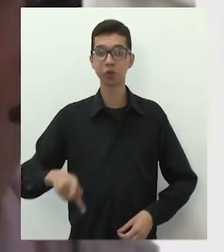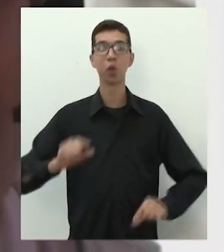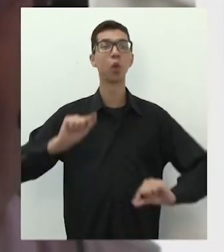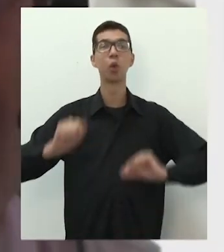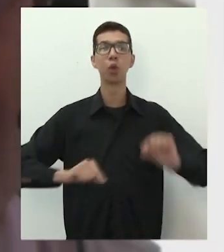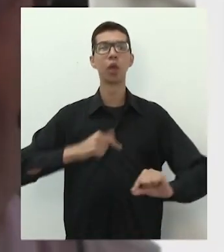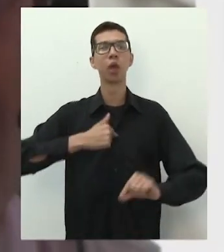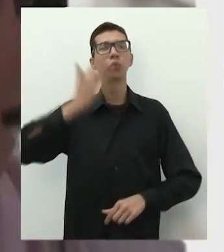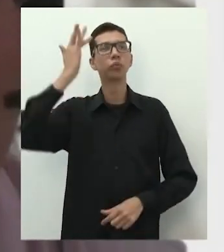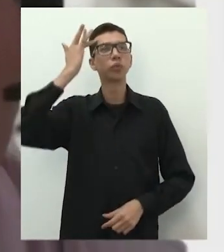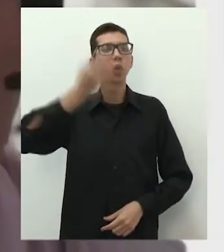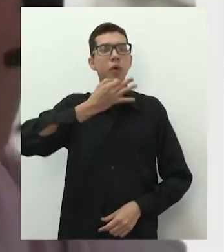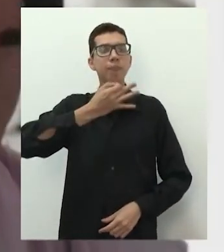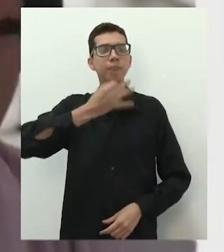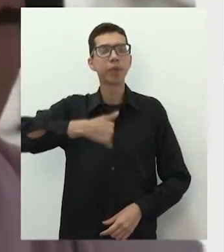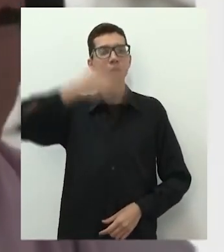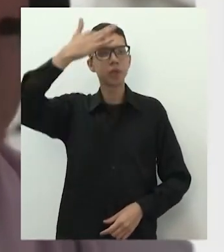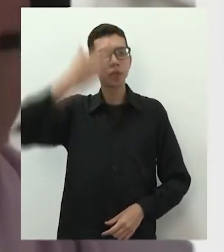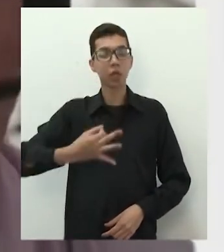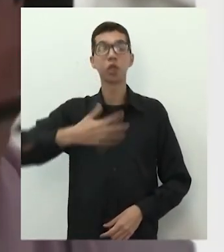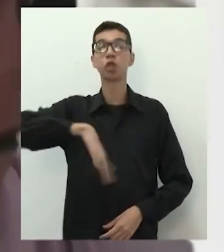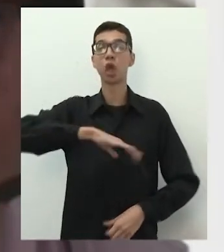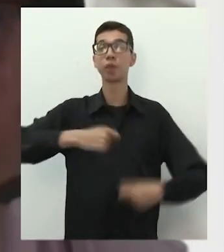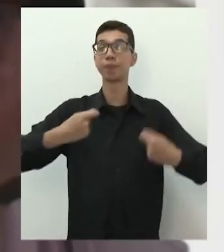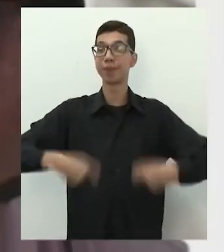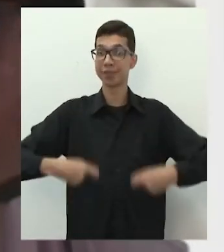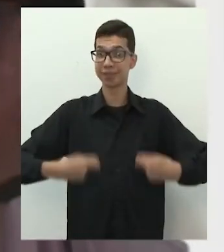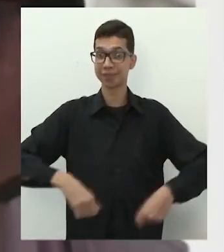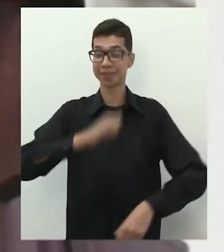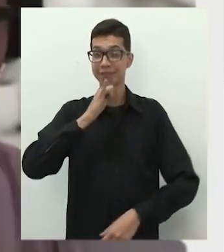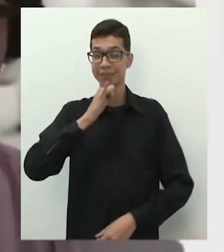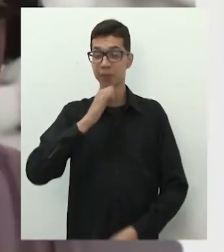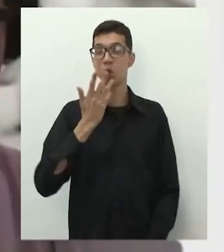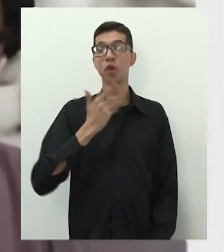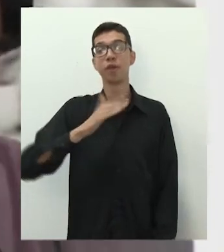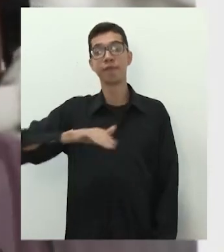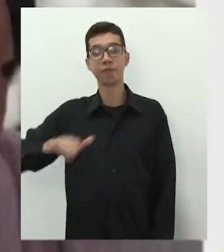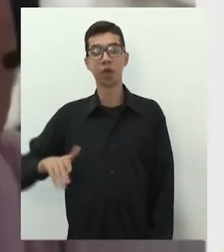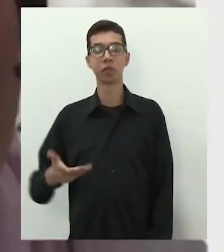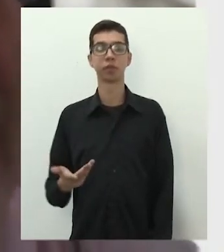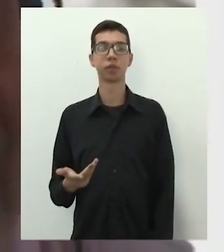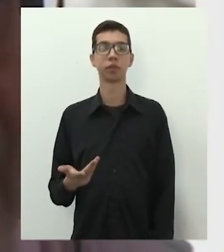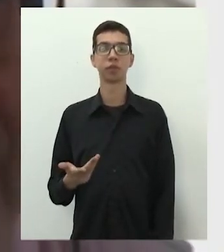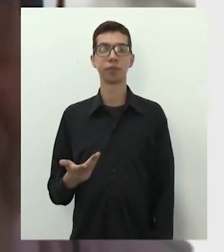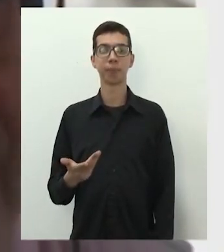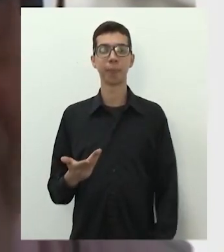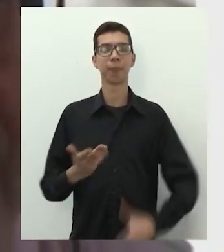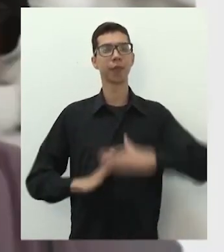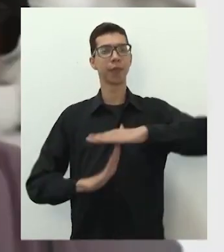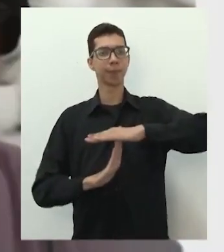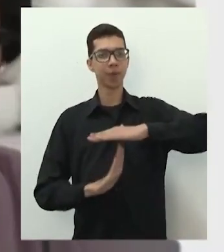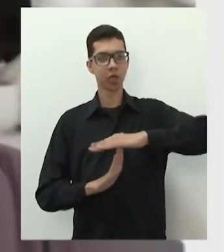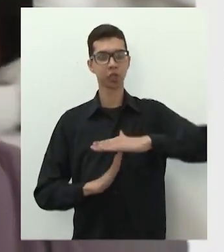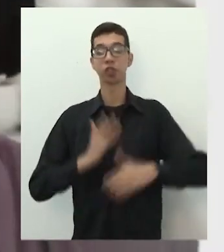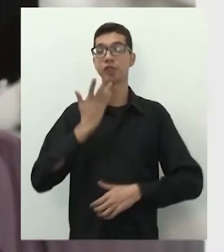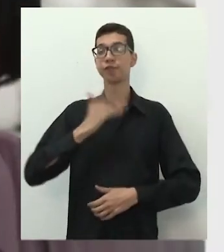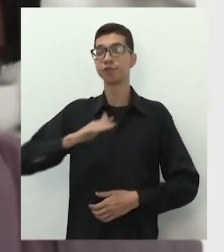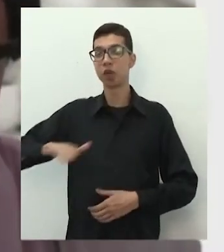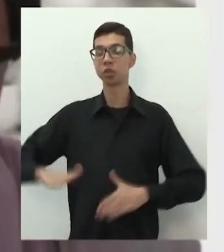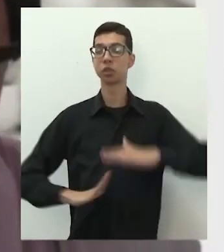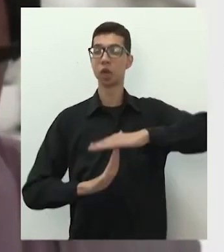alguma maneira, Tânia e colegas professores que estão todos nos assistindo, a gente também está mexendo no tempo deles. estamos